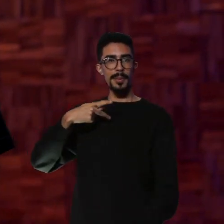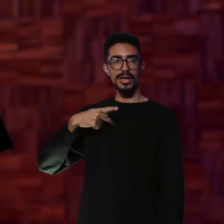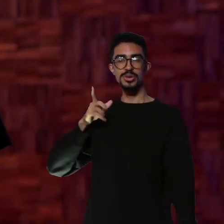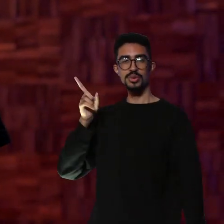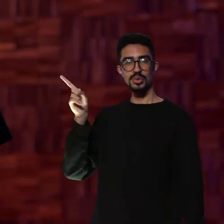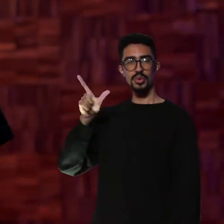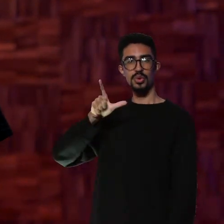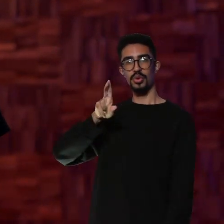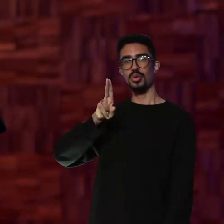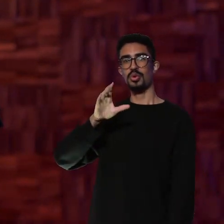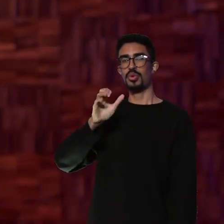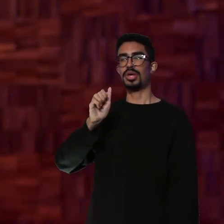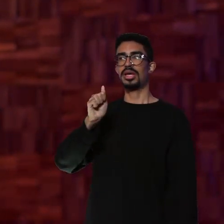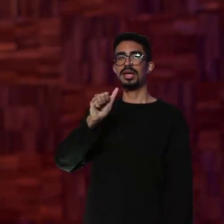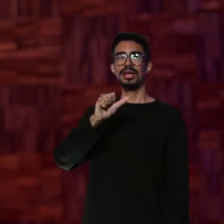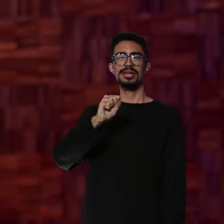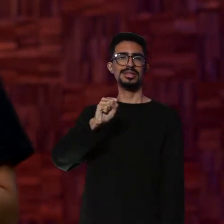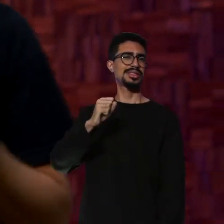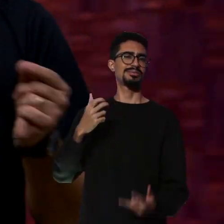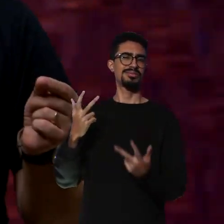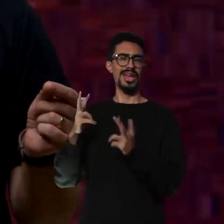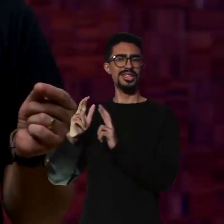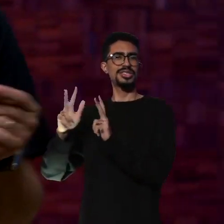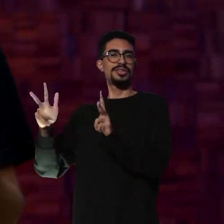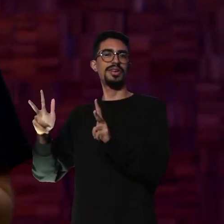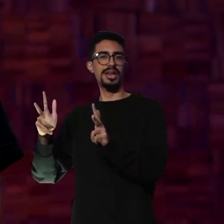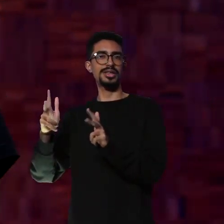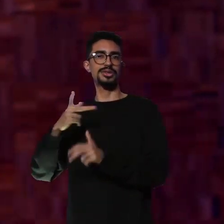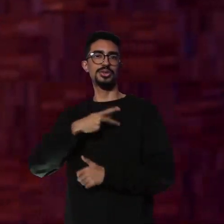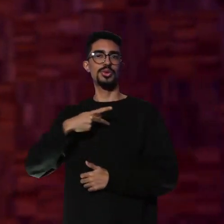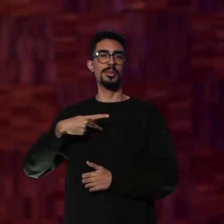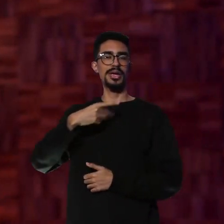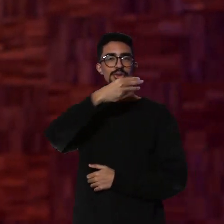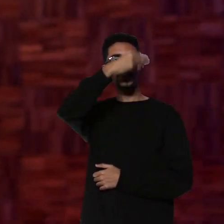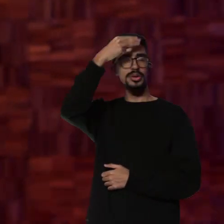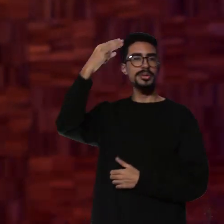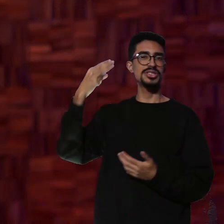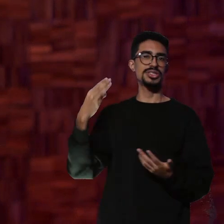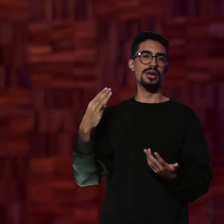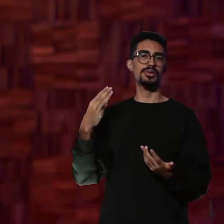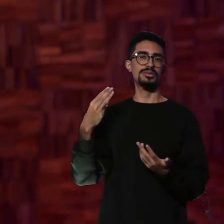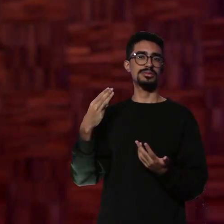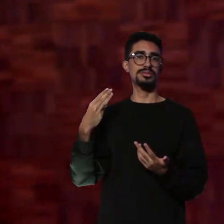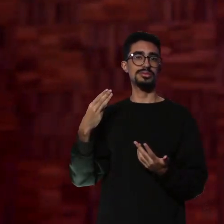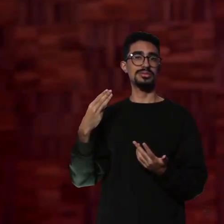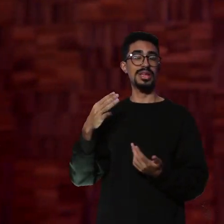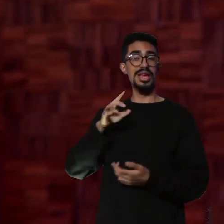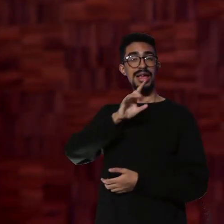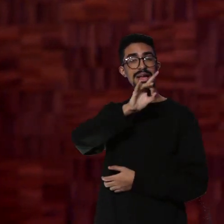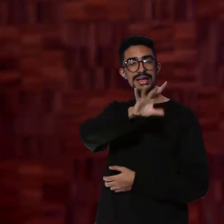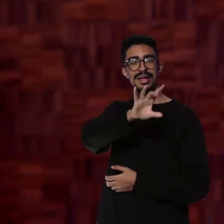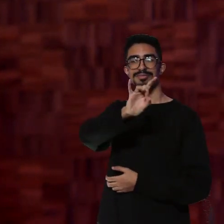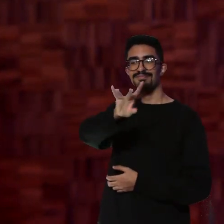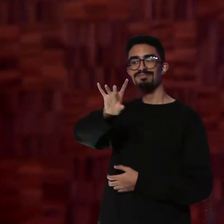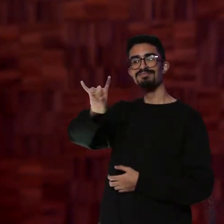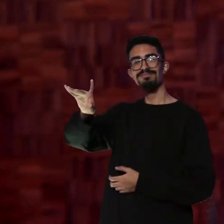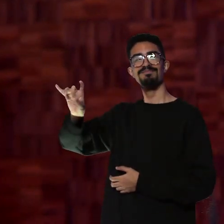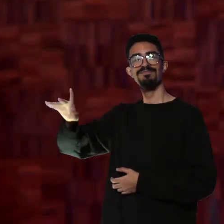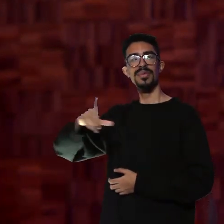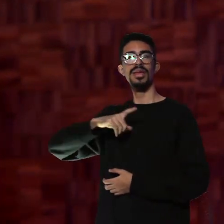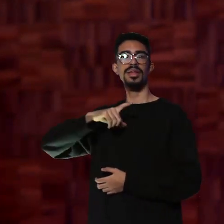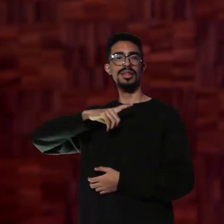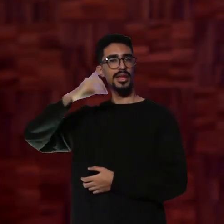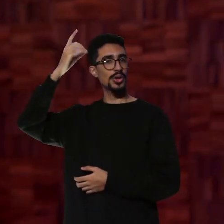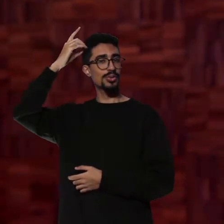e está tudo certo. Agora, se eu quisesse ser ele, ou qualquer outro pastor, que não aquele que Deus me preparou para ser, vai dar